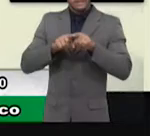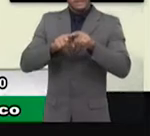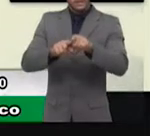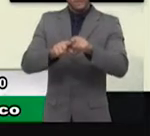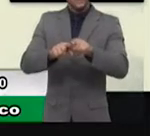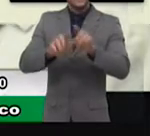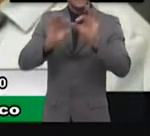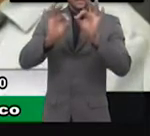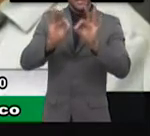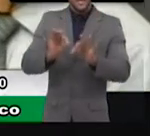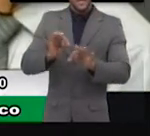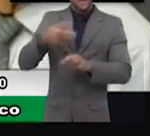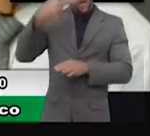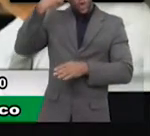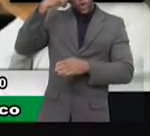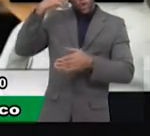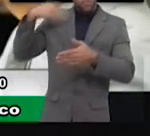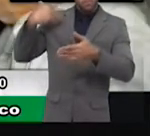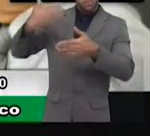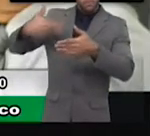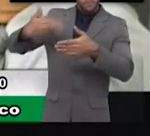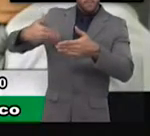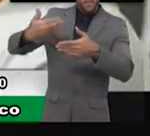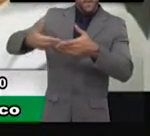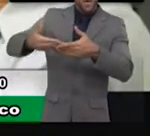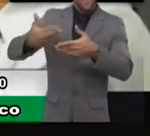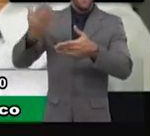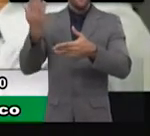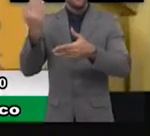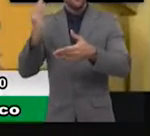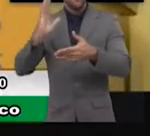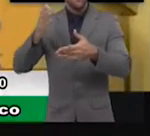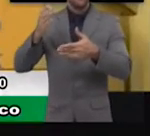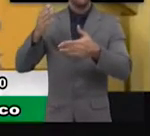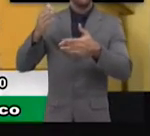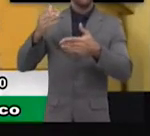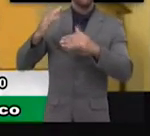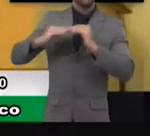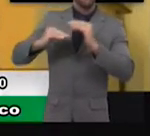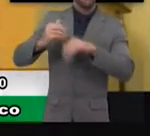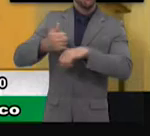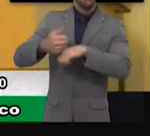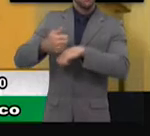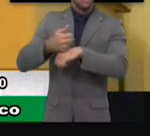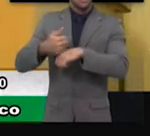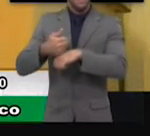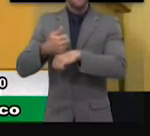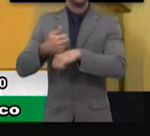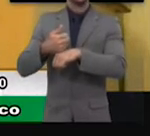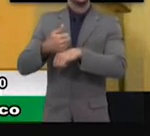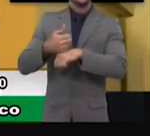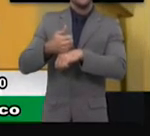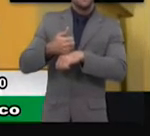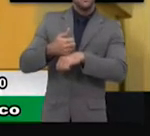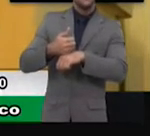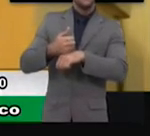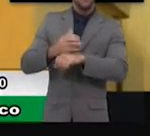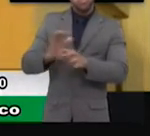da história do Tonioro, desde quando estava na Caemo, depois veio para o parlamento, trouxe uma parcela de